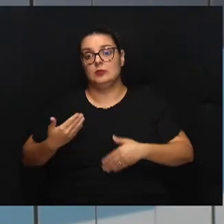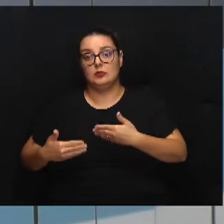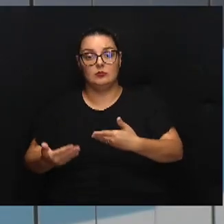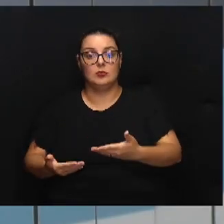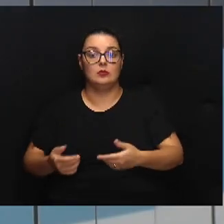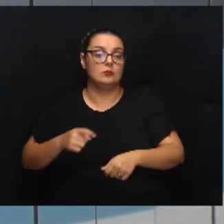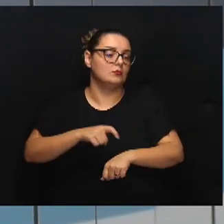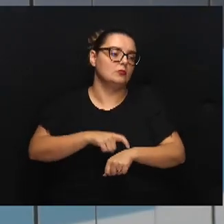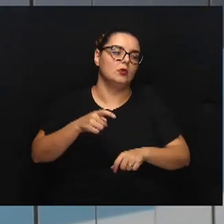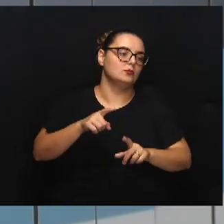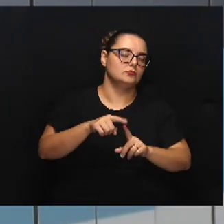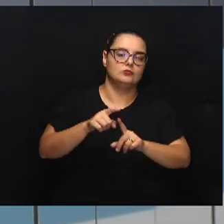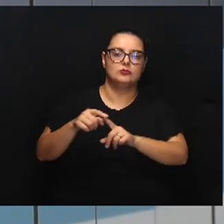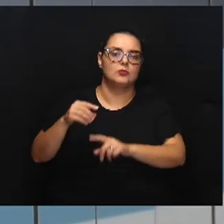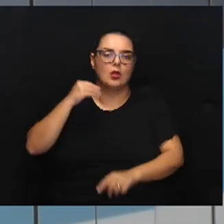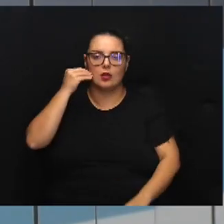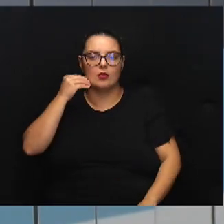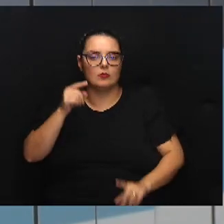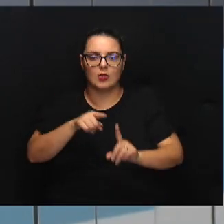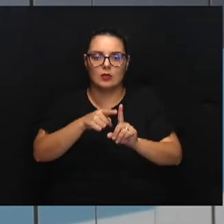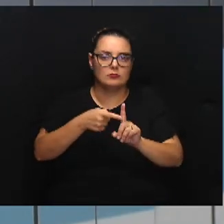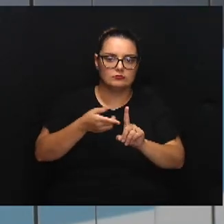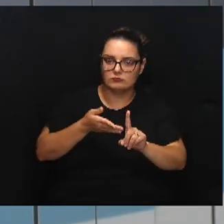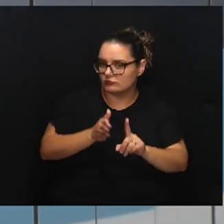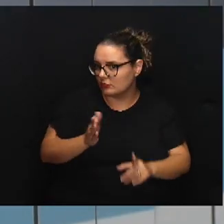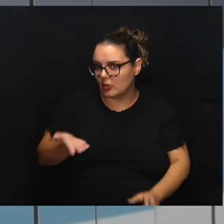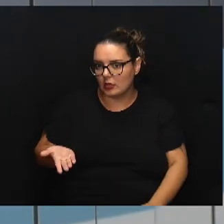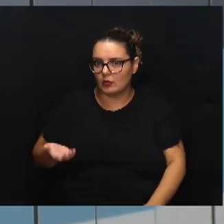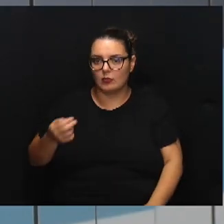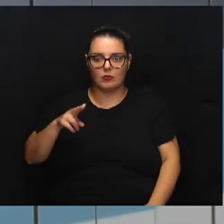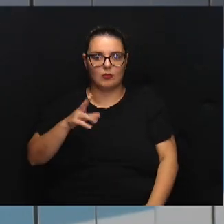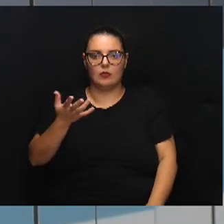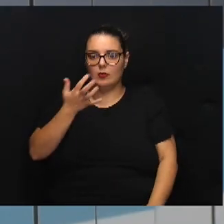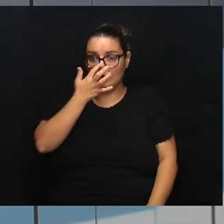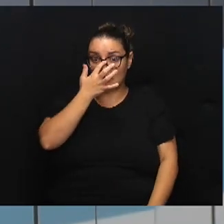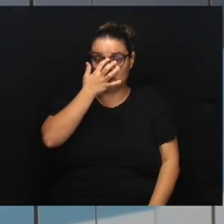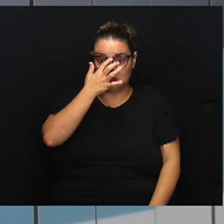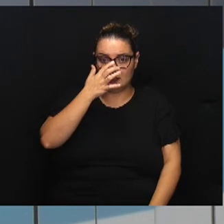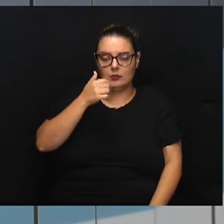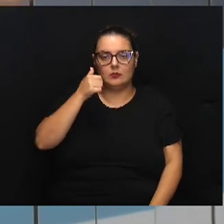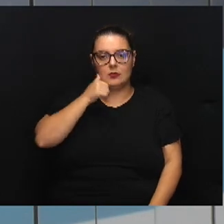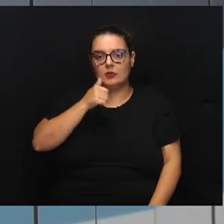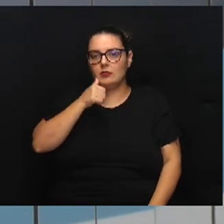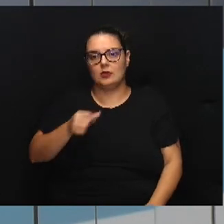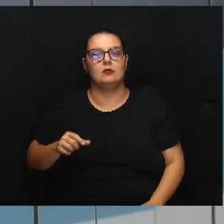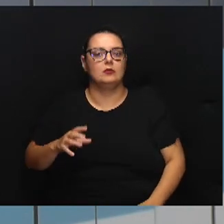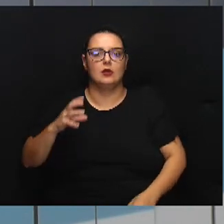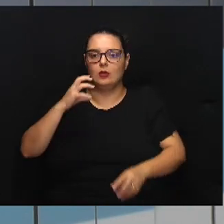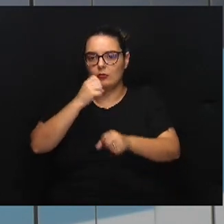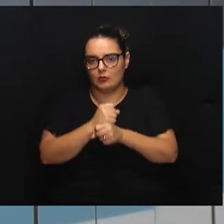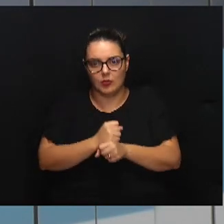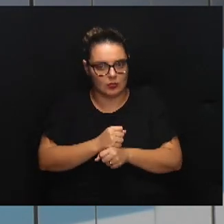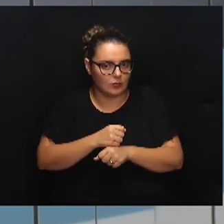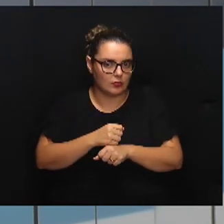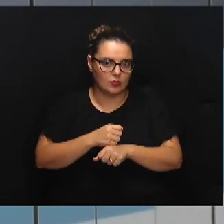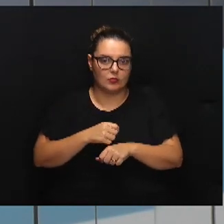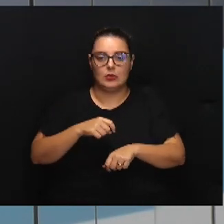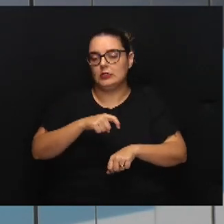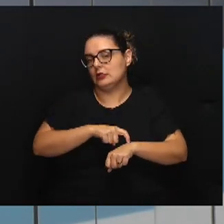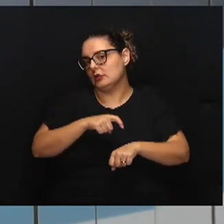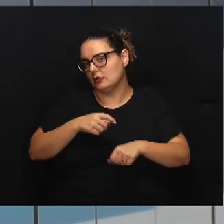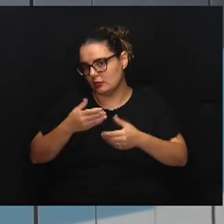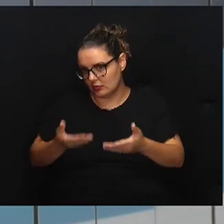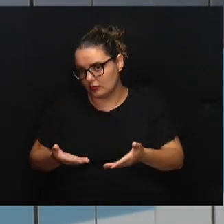determinado tipo de experiência no parto. Ou então, para elas ter a realização completa daquele